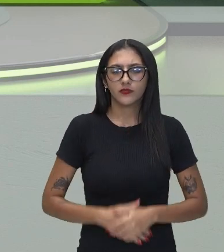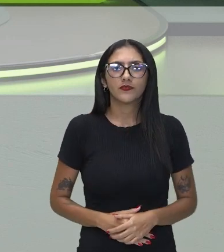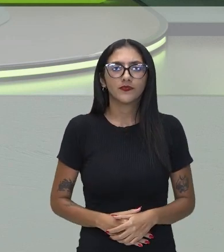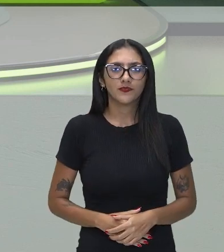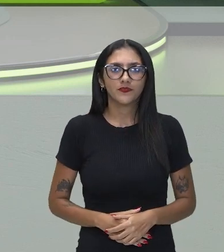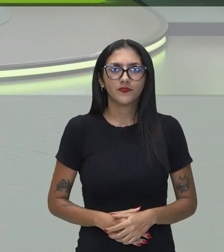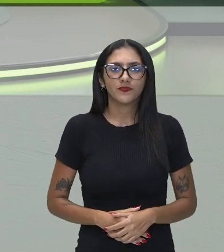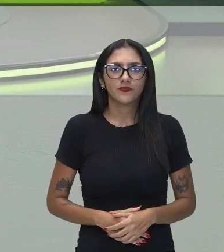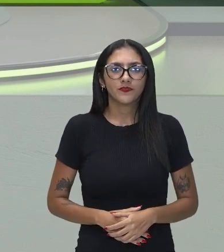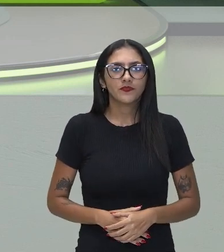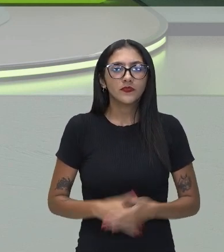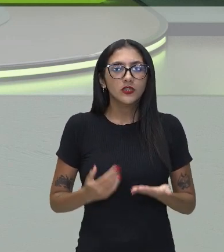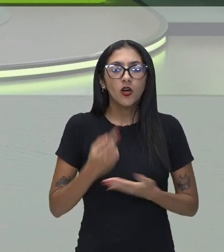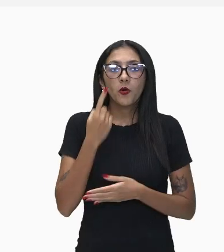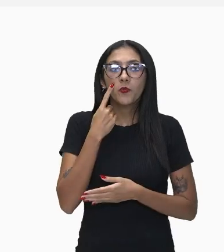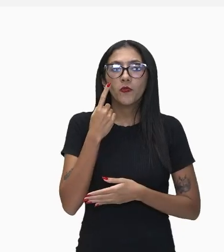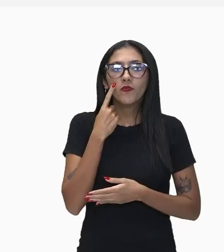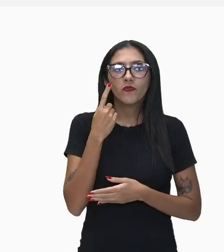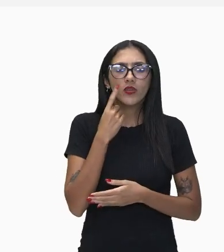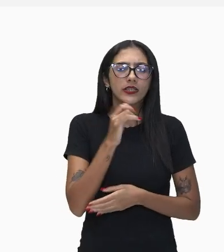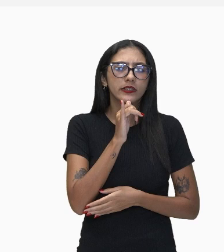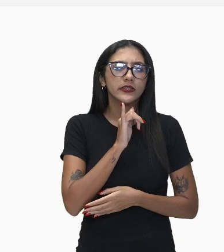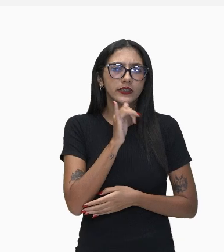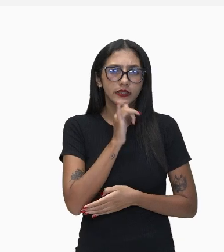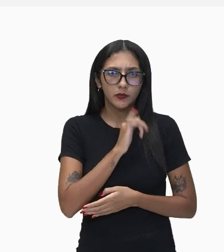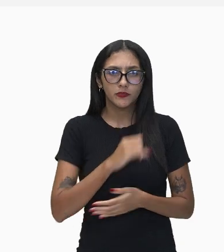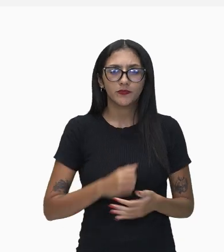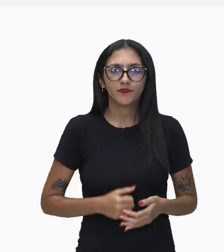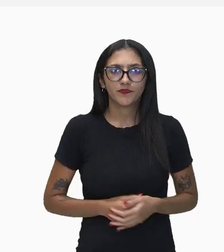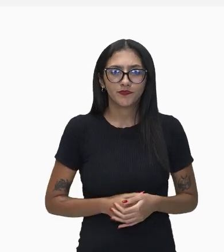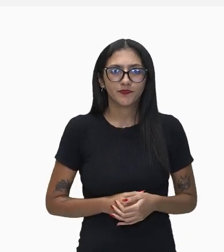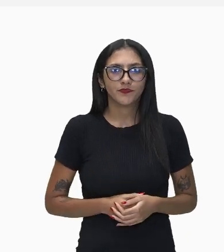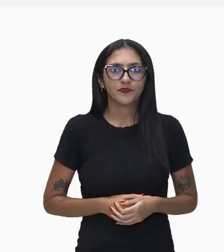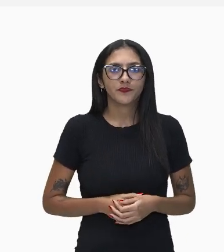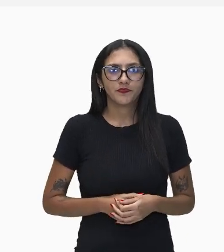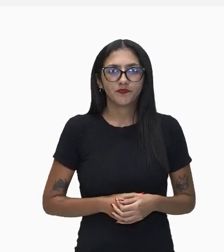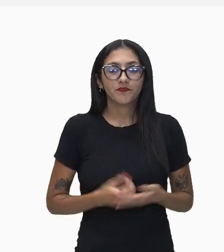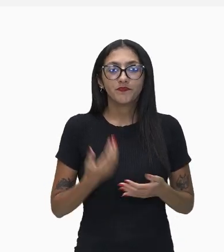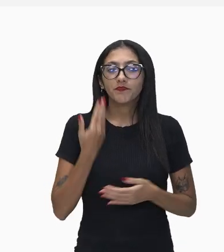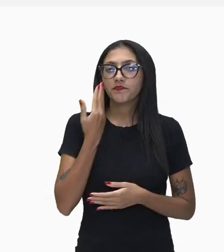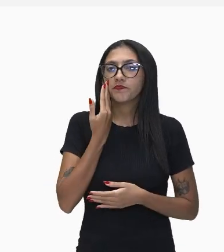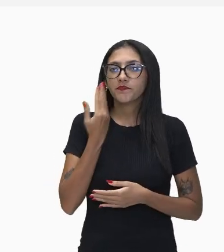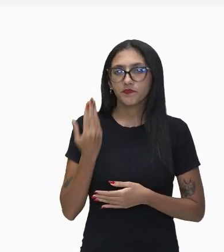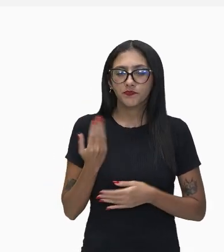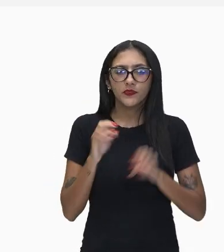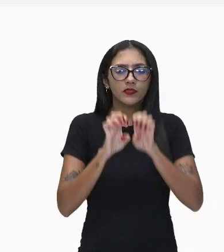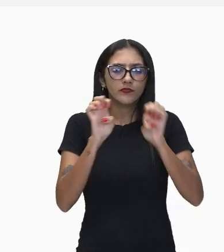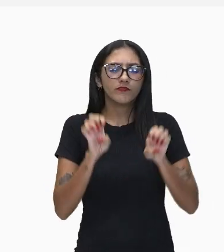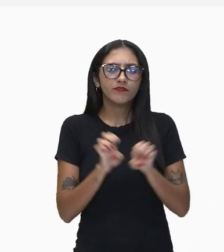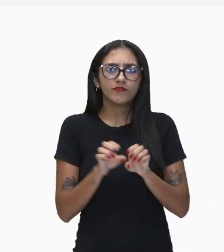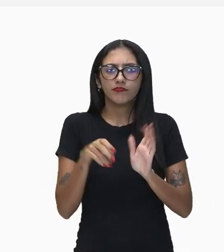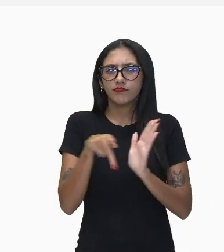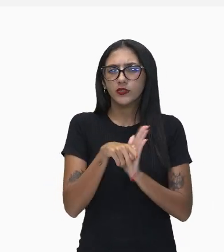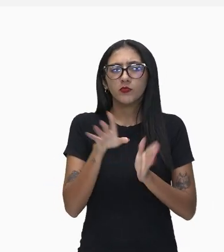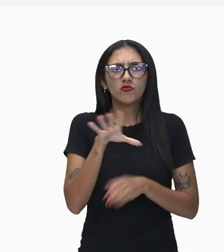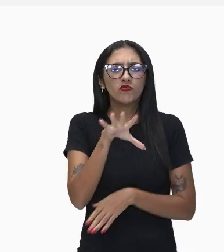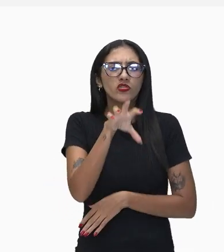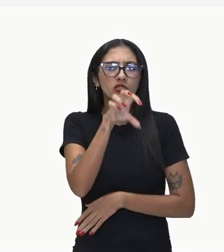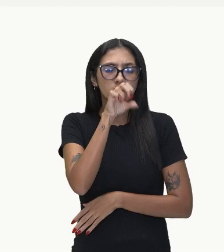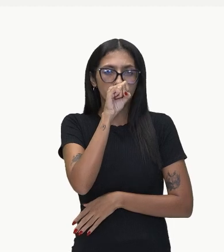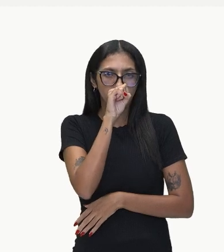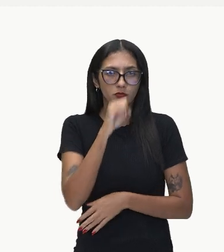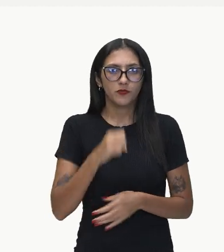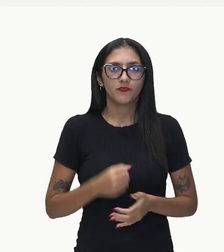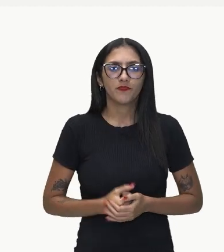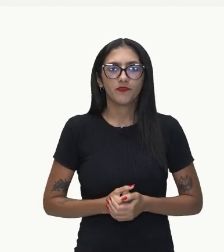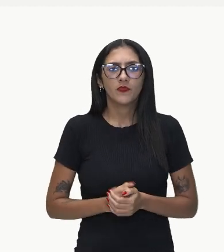Então vamos ver aqui alguns exemplos. Temos aí a química das essências, né? O que é